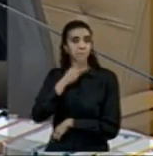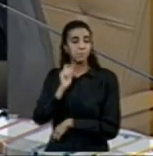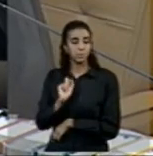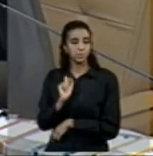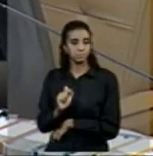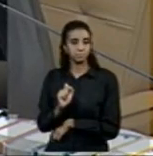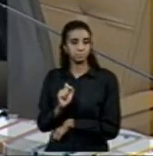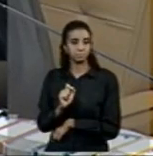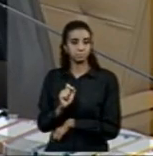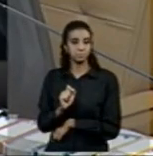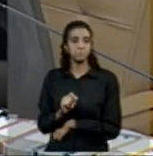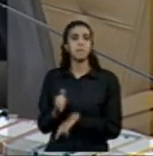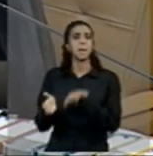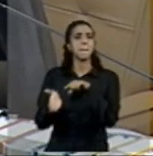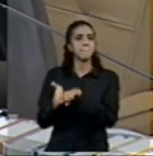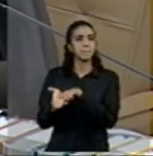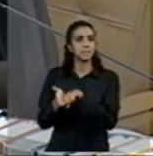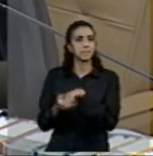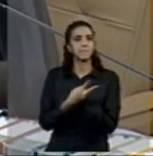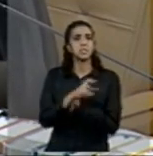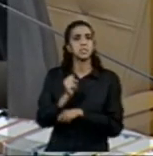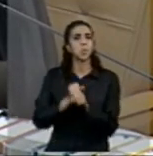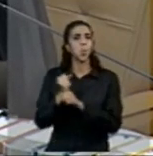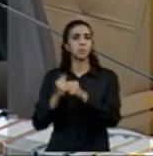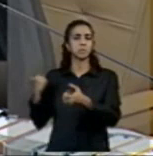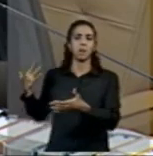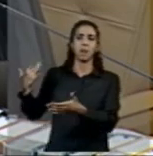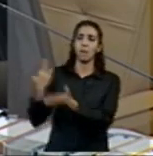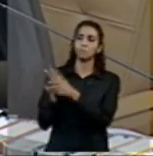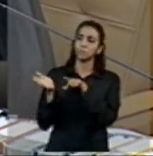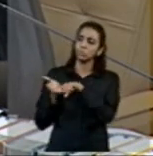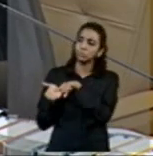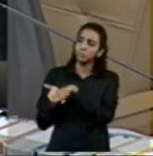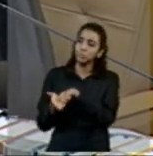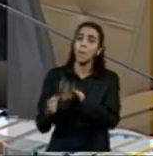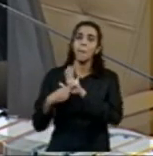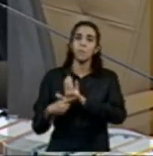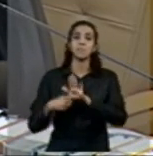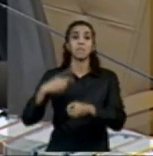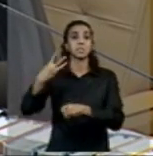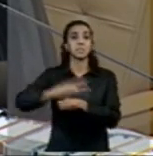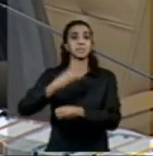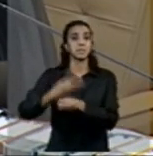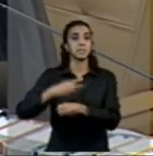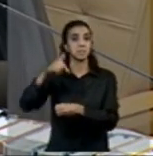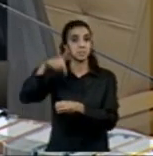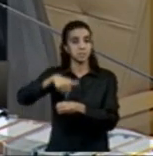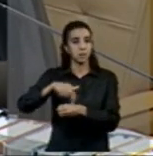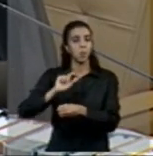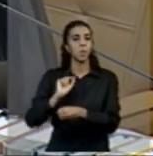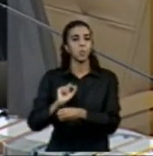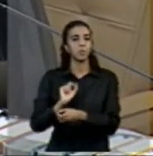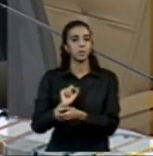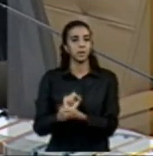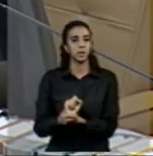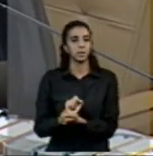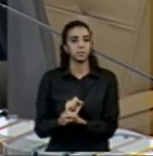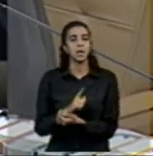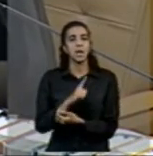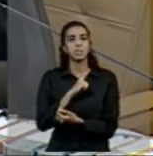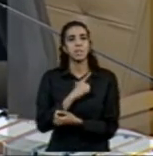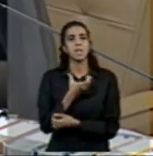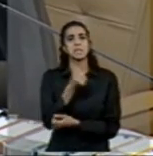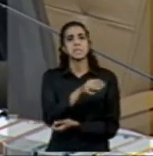conclusiva. As pesquisas nos últimos 25 anos no Brasil revelam que a terceirização sintetiza as seis